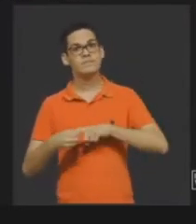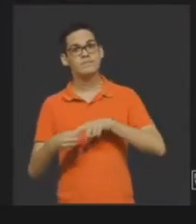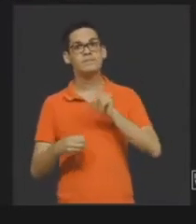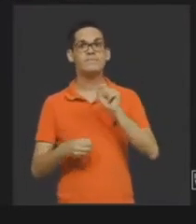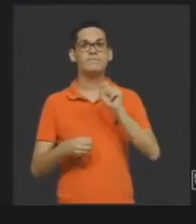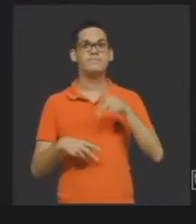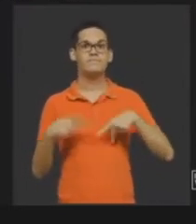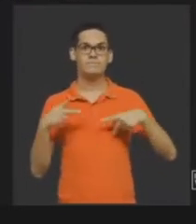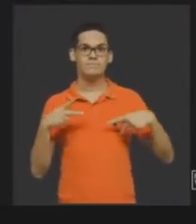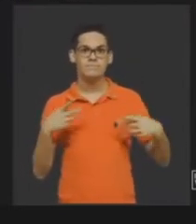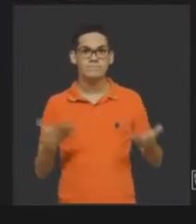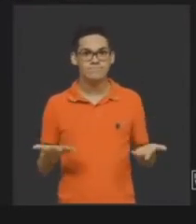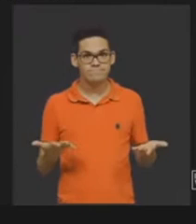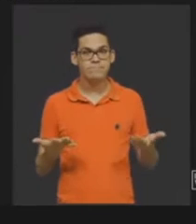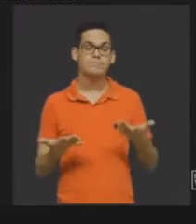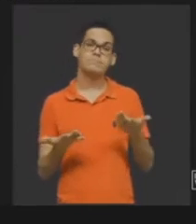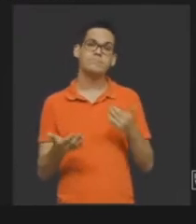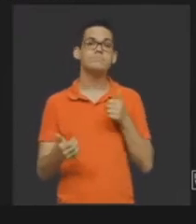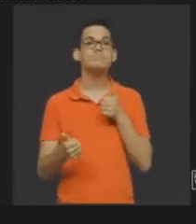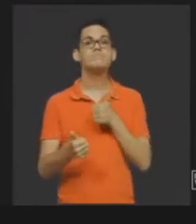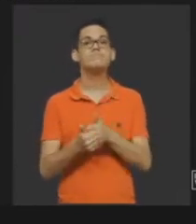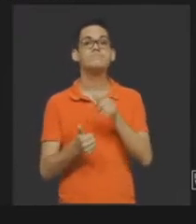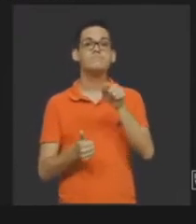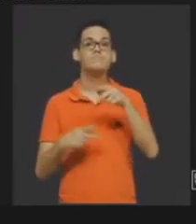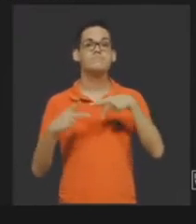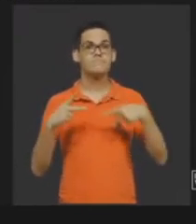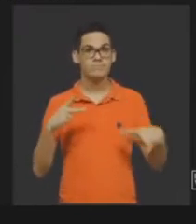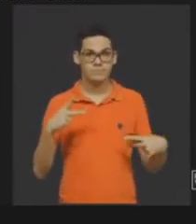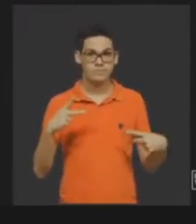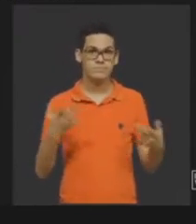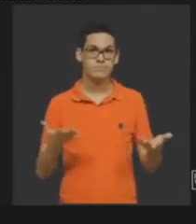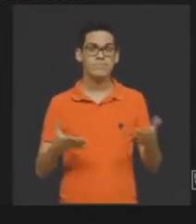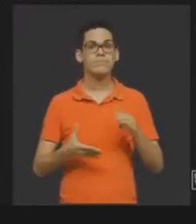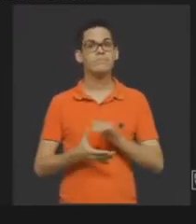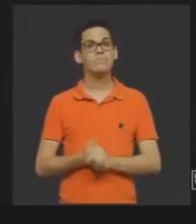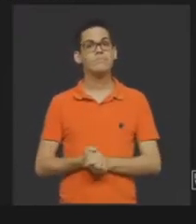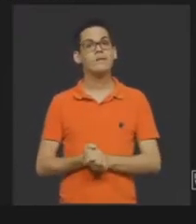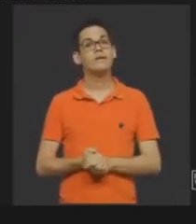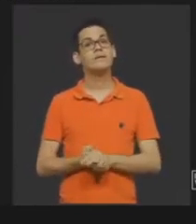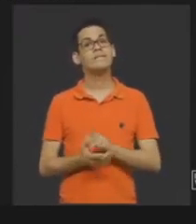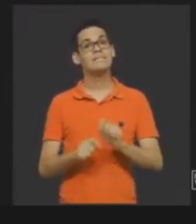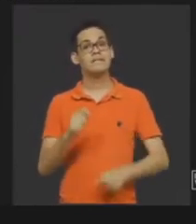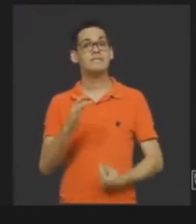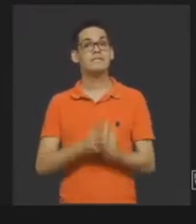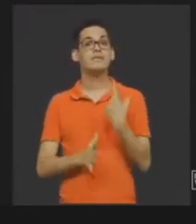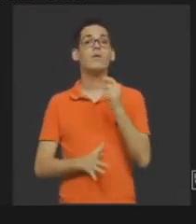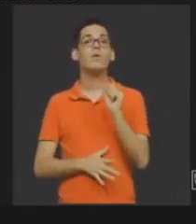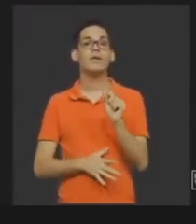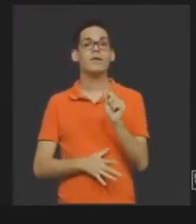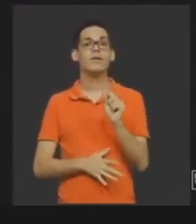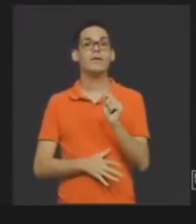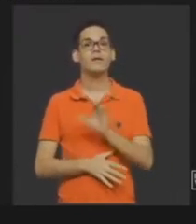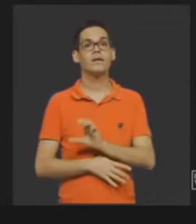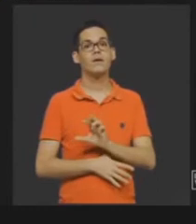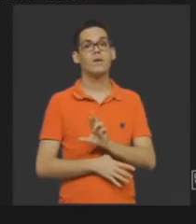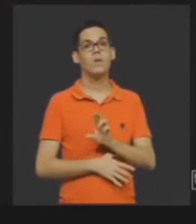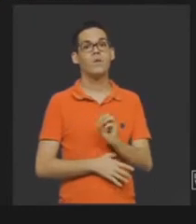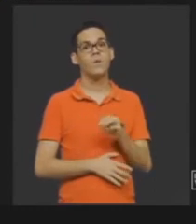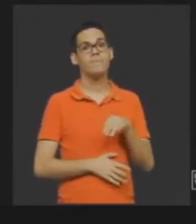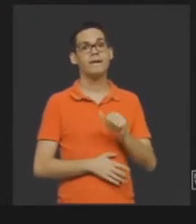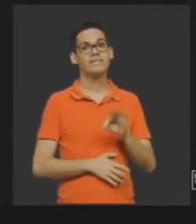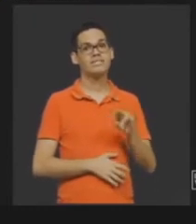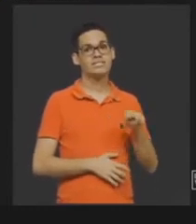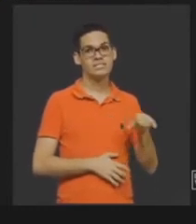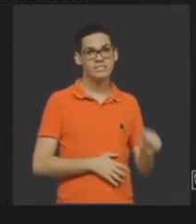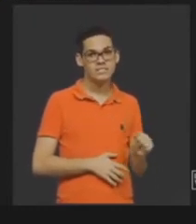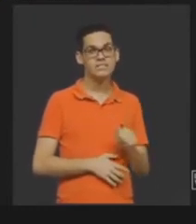histonas. Então elas estão relacionadas com proteínas, enroladas em proteínas, formando o que nós chamamos de cromatina. E no processo